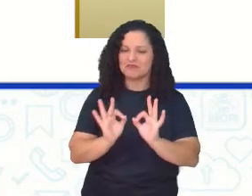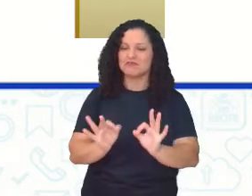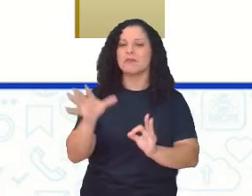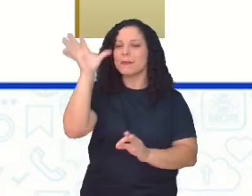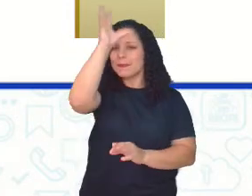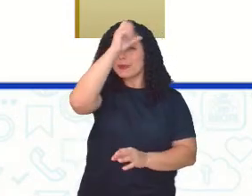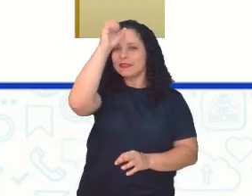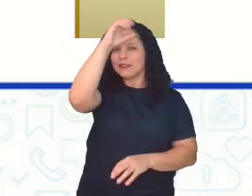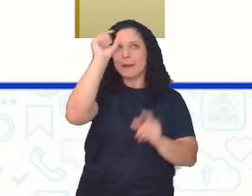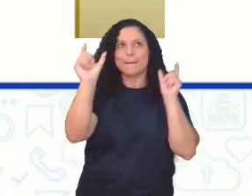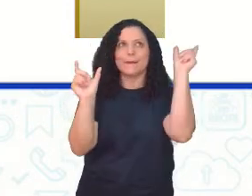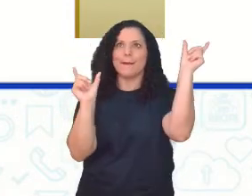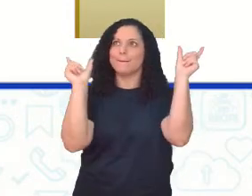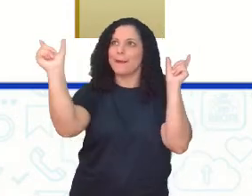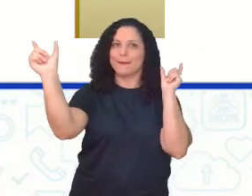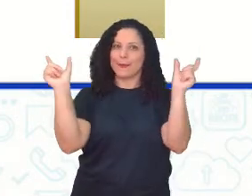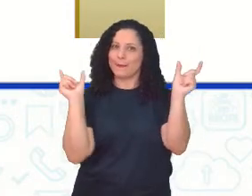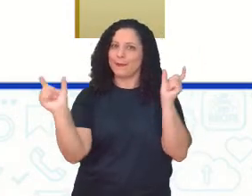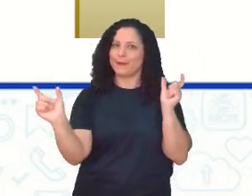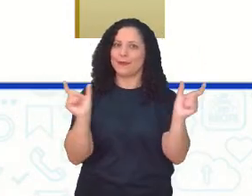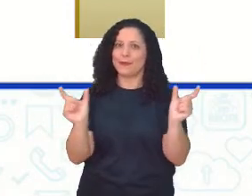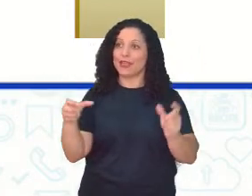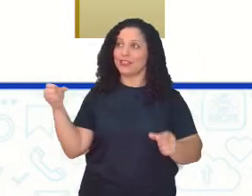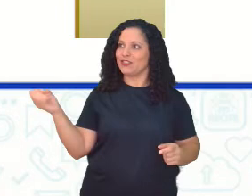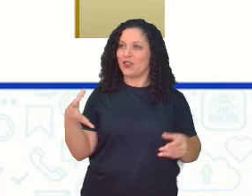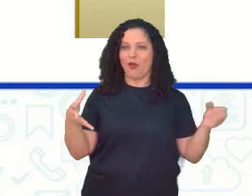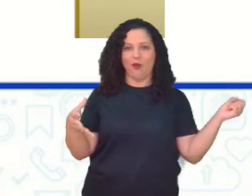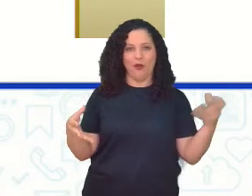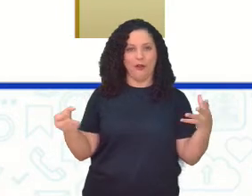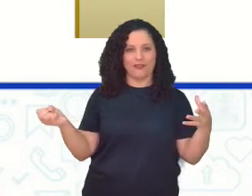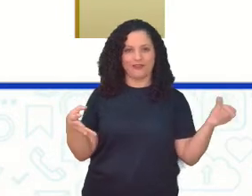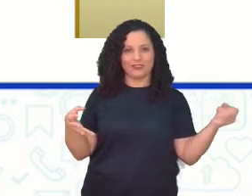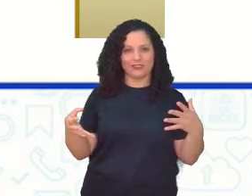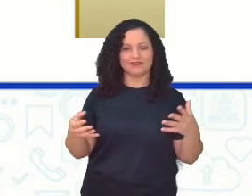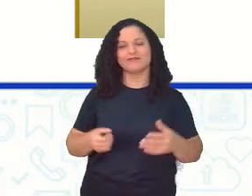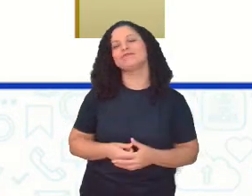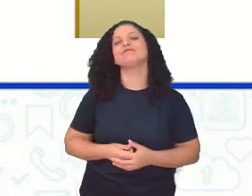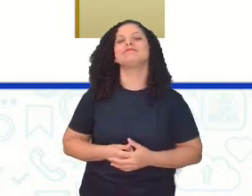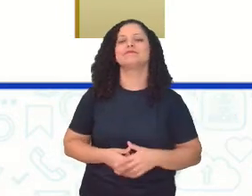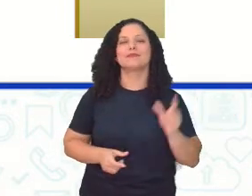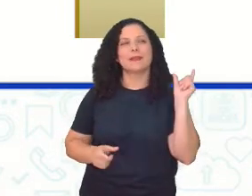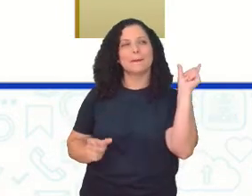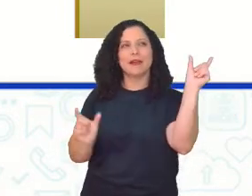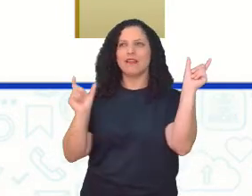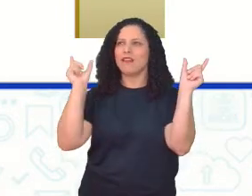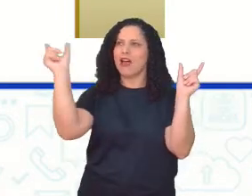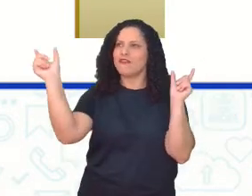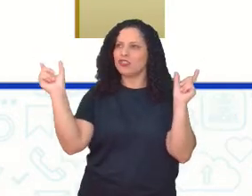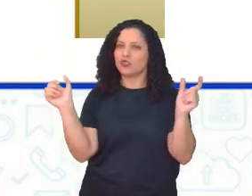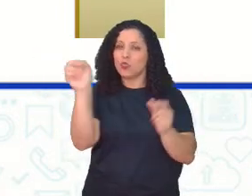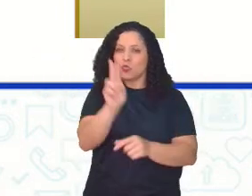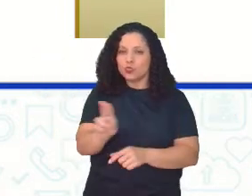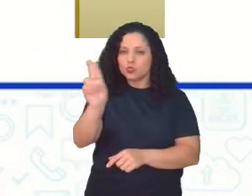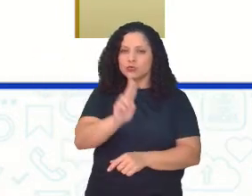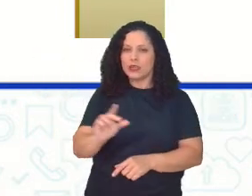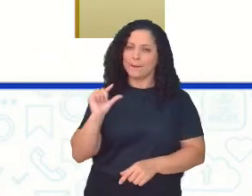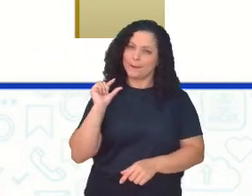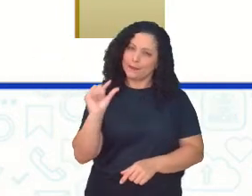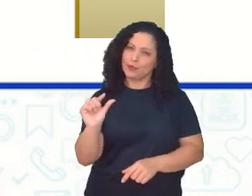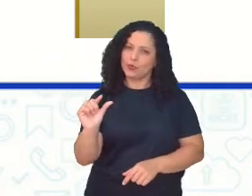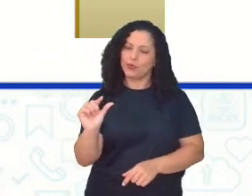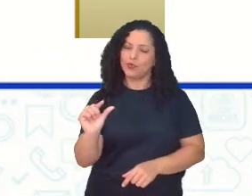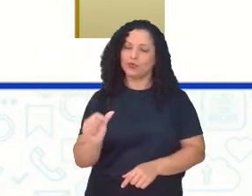Com certeza. A gente traz aqui palavras que não estão presentes no dia a dia, palavras que fazem parte, não é,